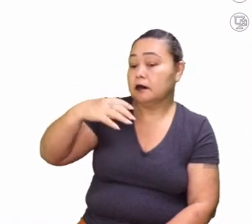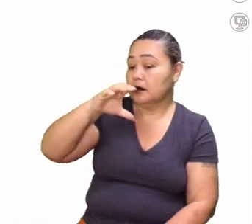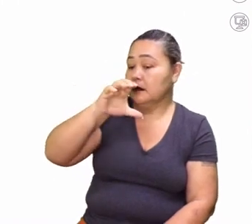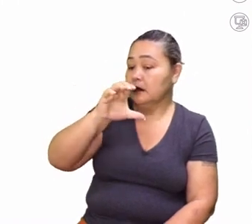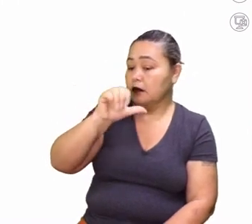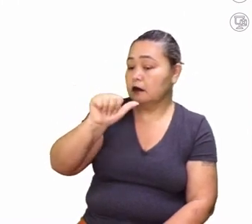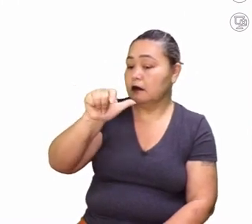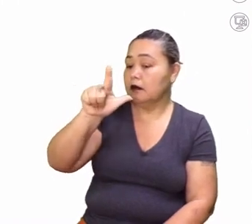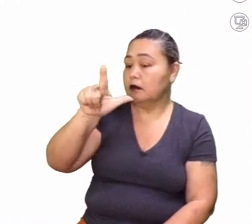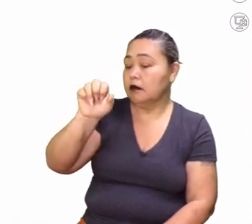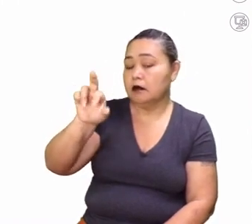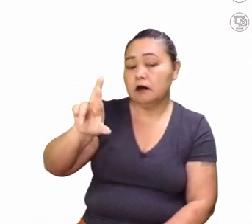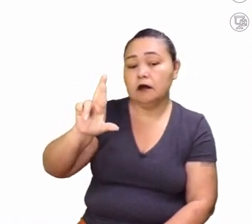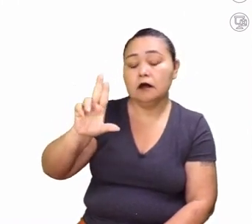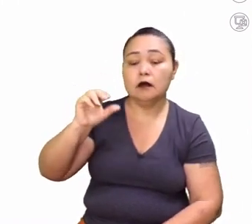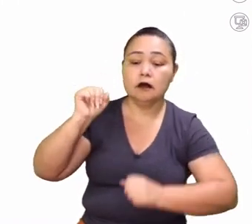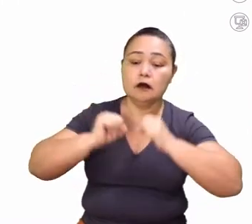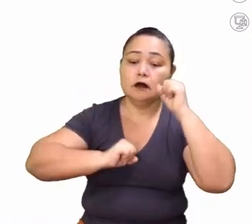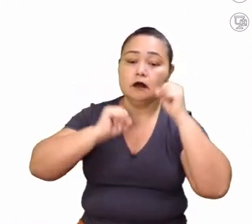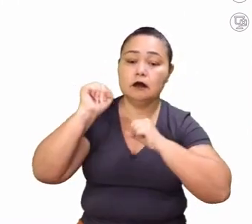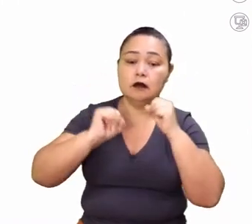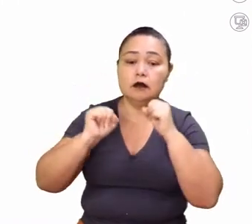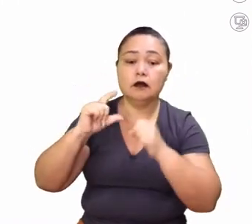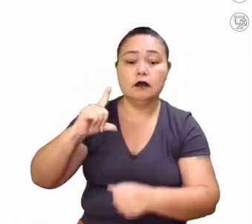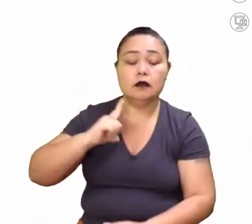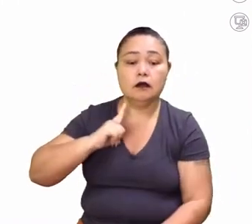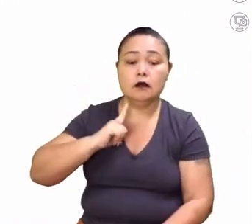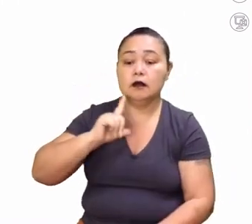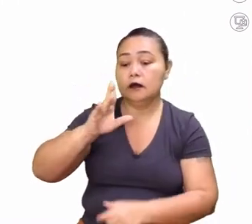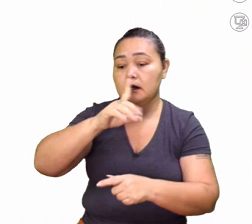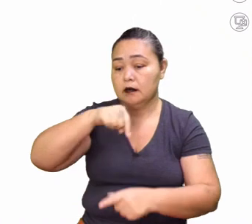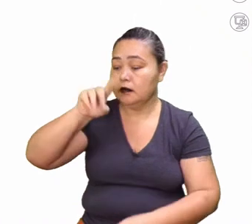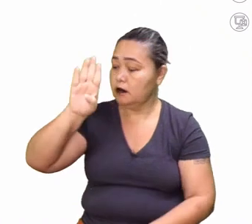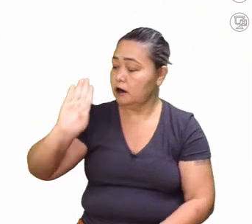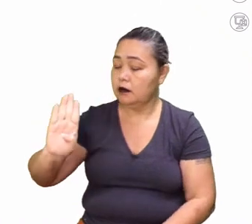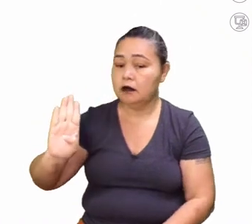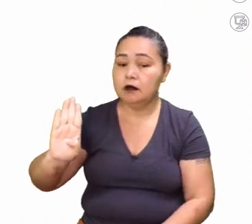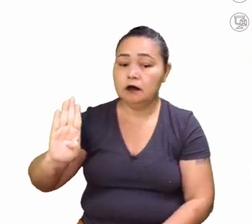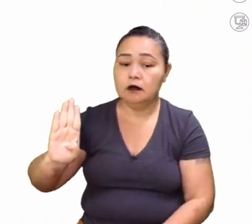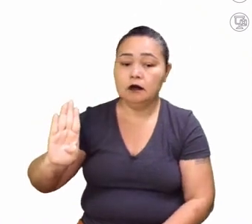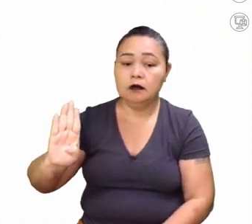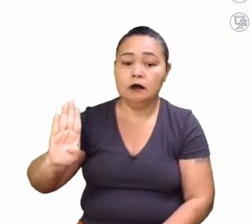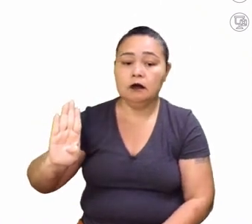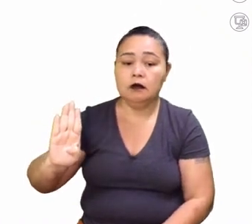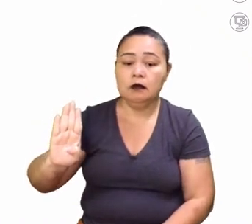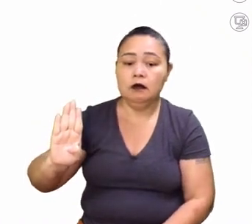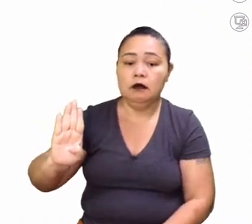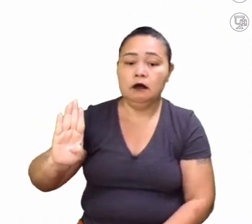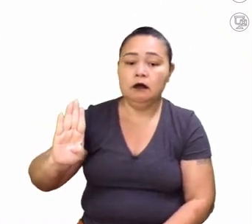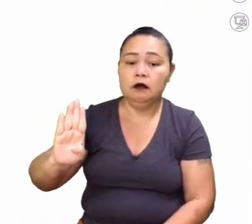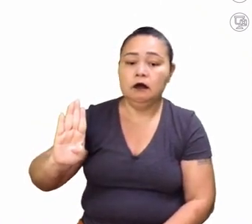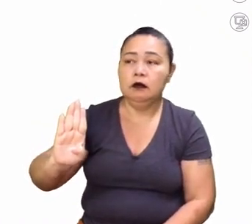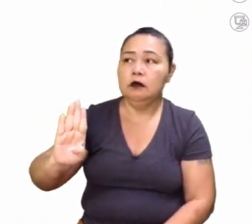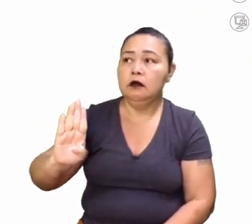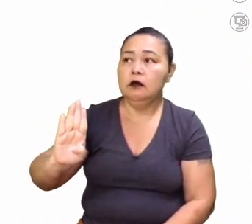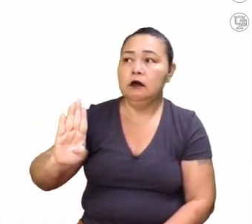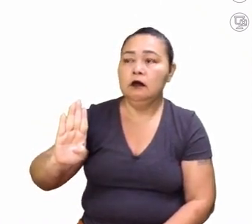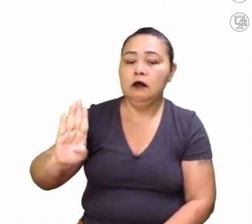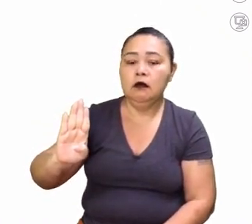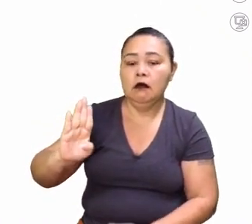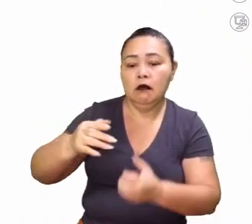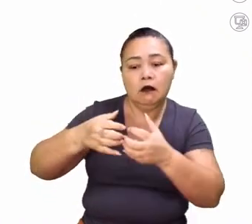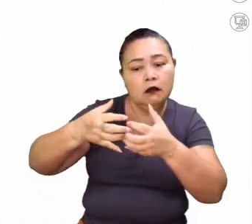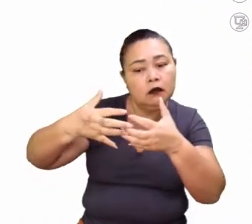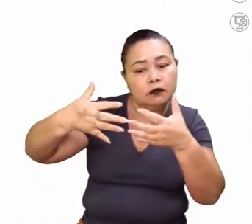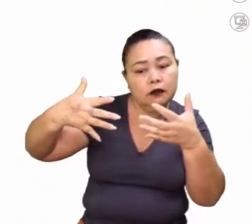ponte quente né a máquina Aqui nós temos o ponto b Ok em seguida houve uma